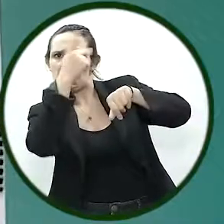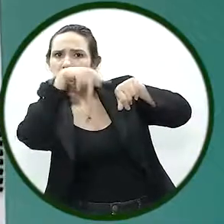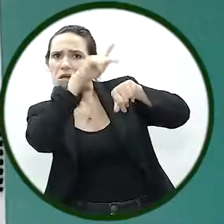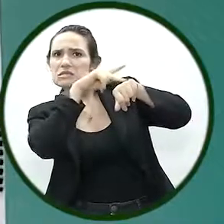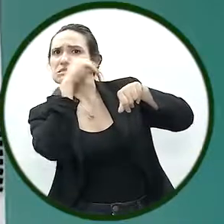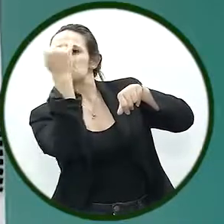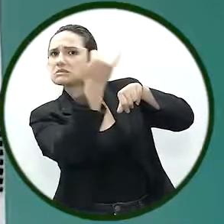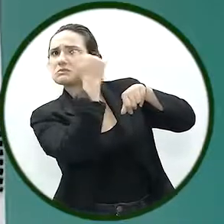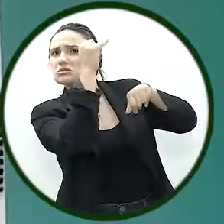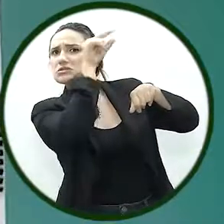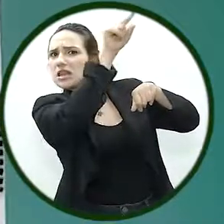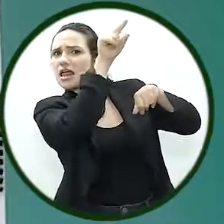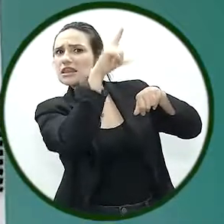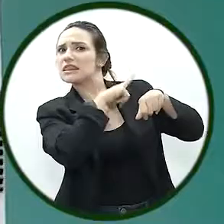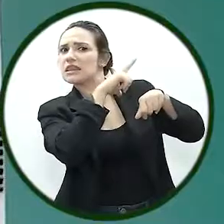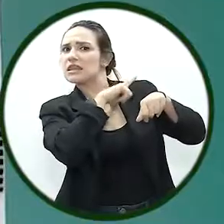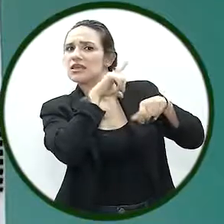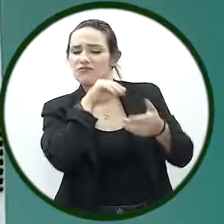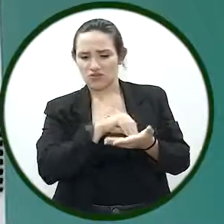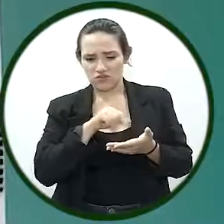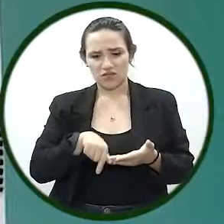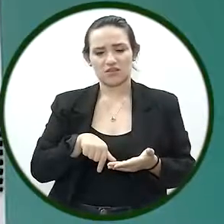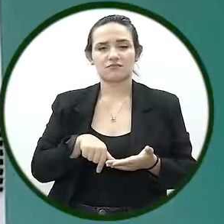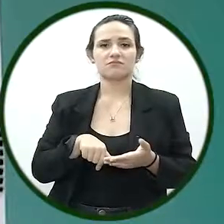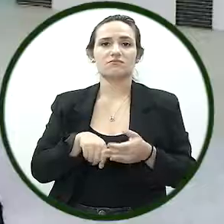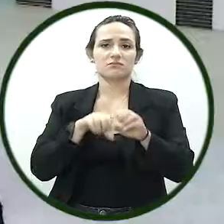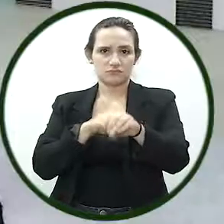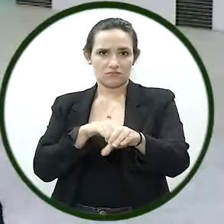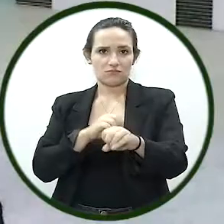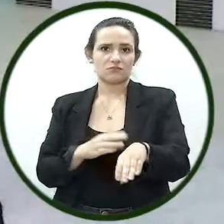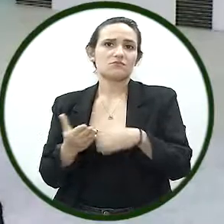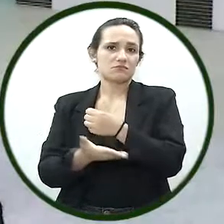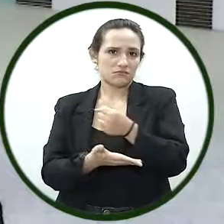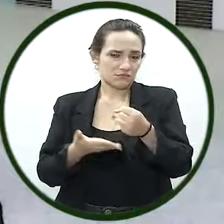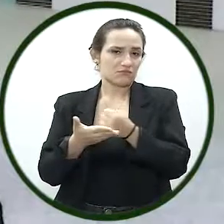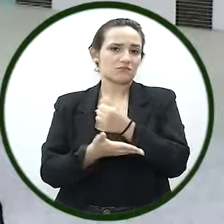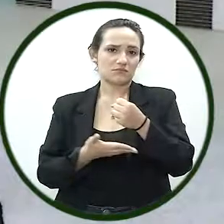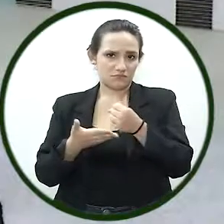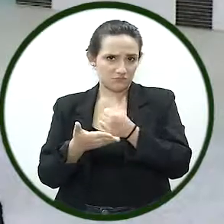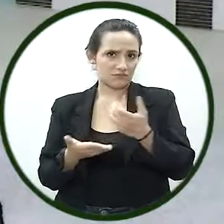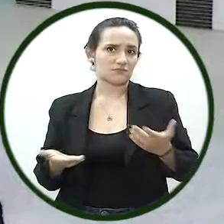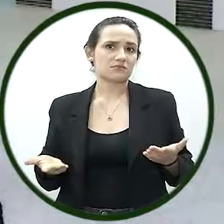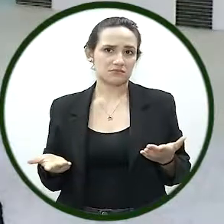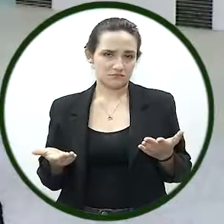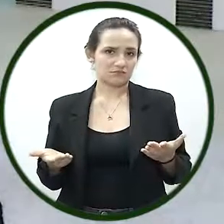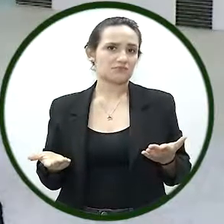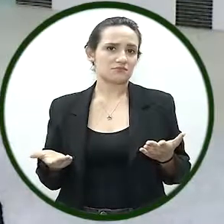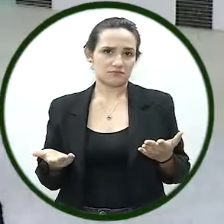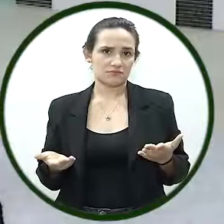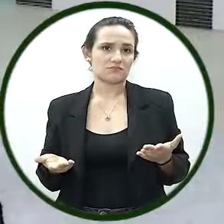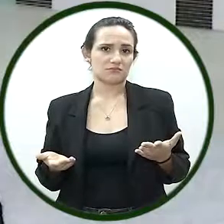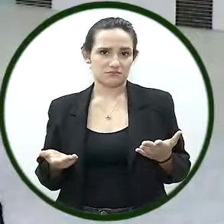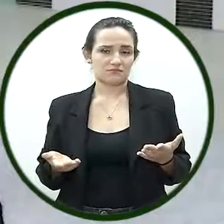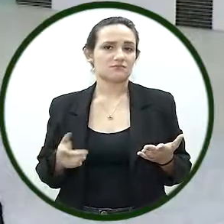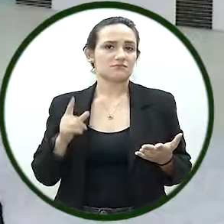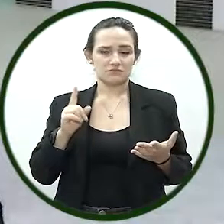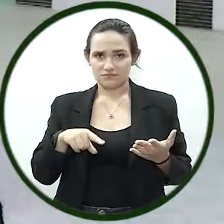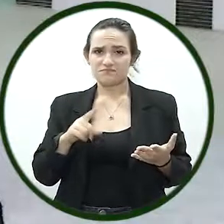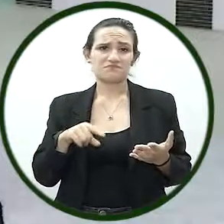de primeiro mundo que nós deixamos muito a desejar aqui? A educação. A educação é um fator, né? É um fator primordial